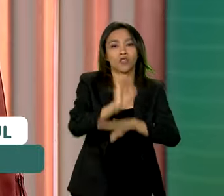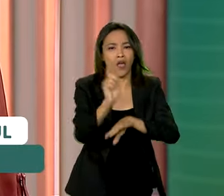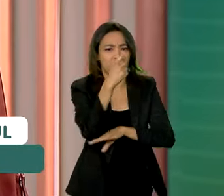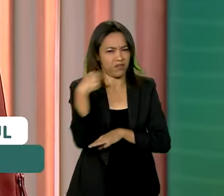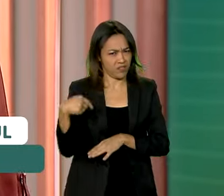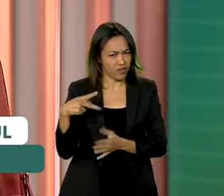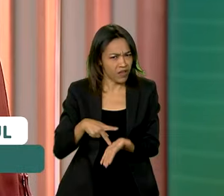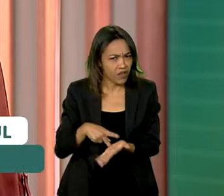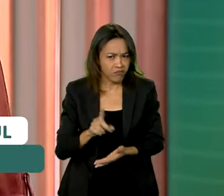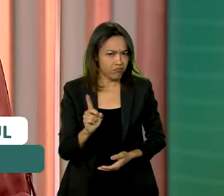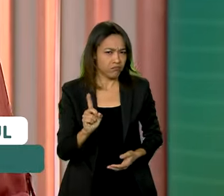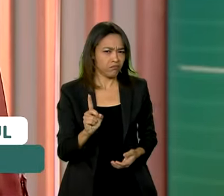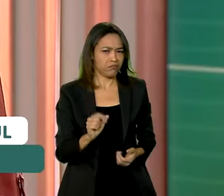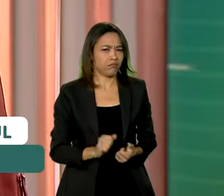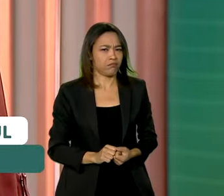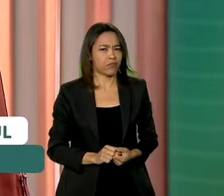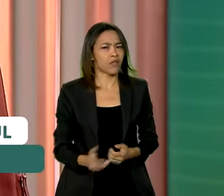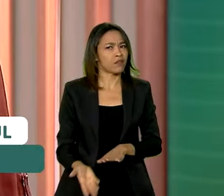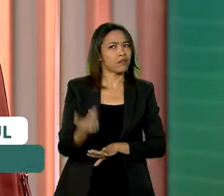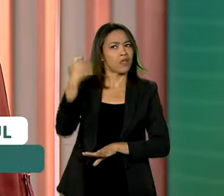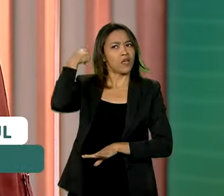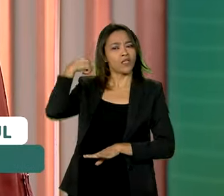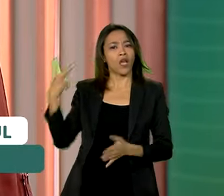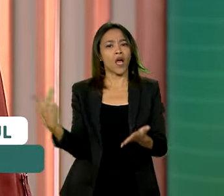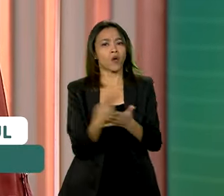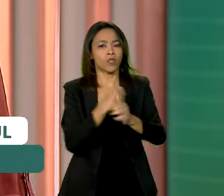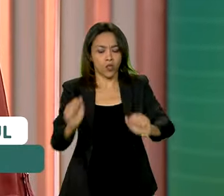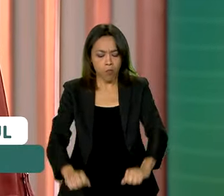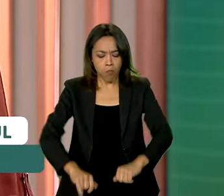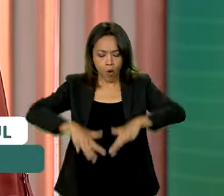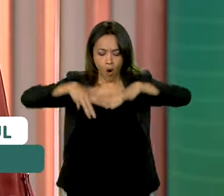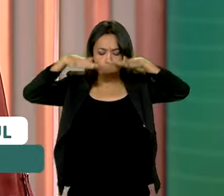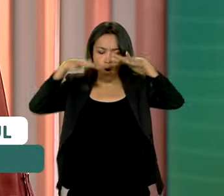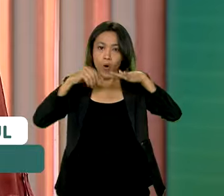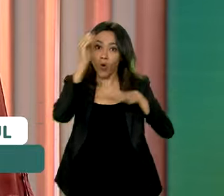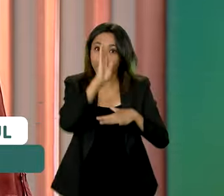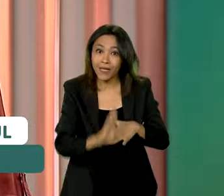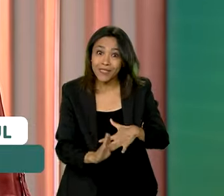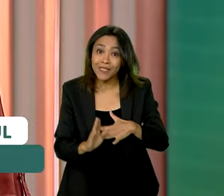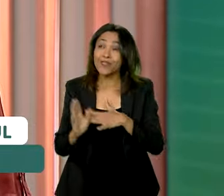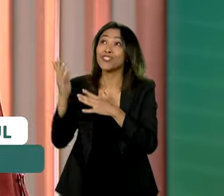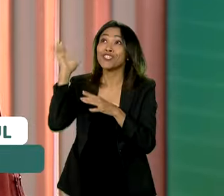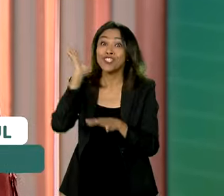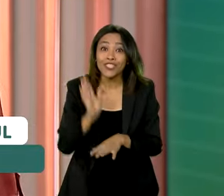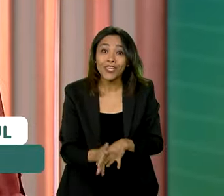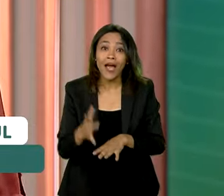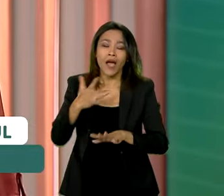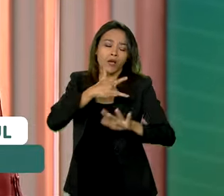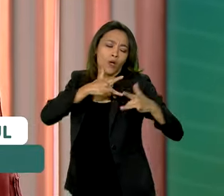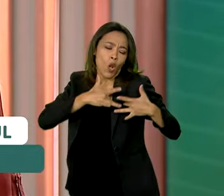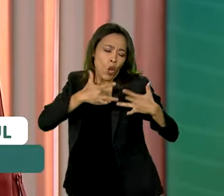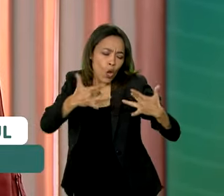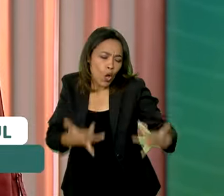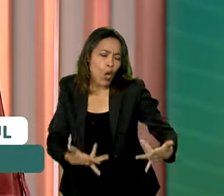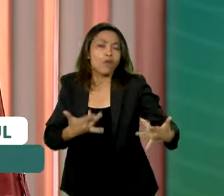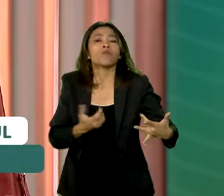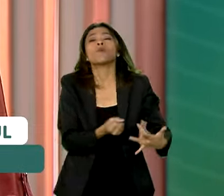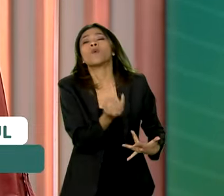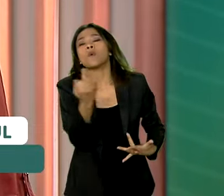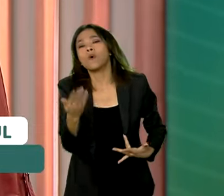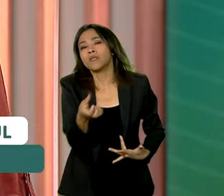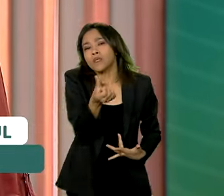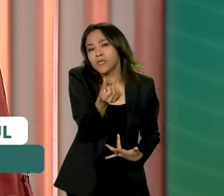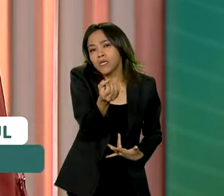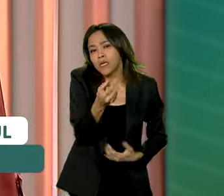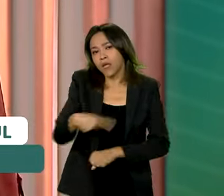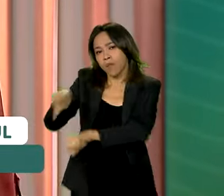não é verdade. Desde que as inundações atingiram o estado, o Brasil já recebeu manifestações de solidariedade de mais de 60